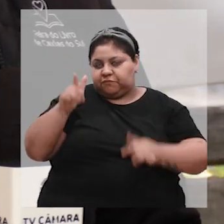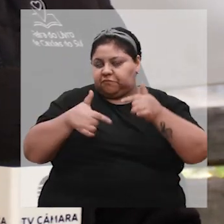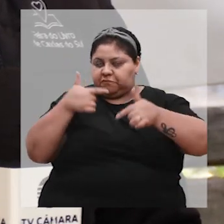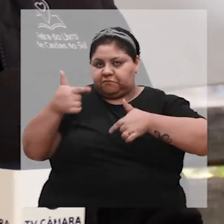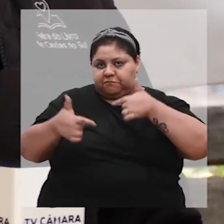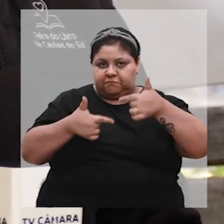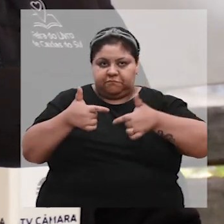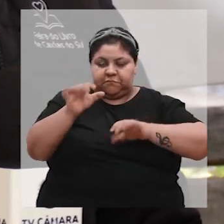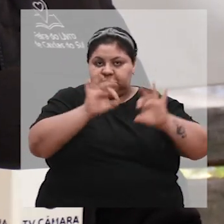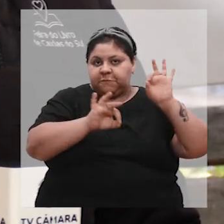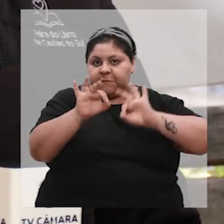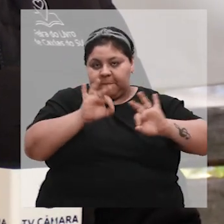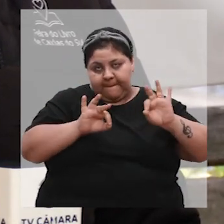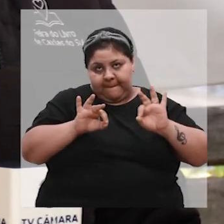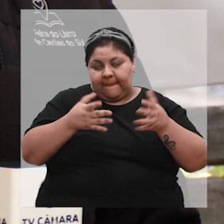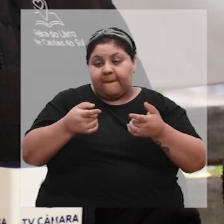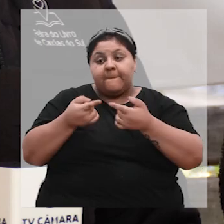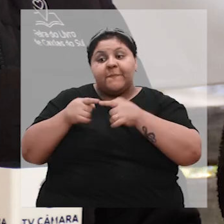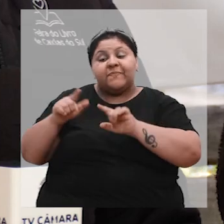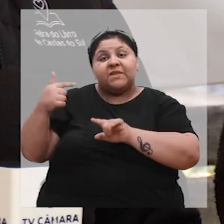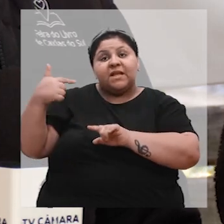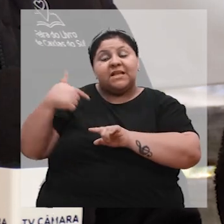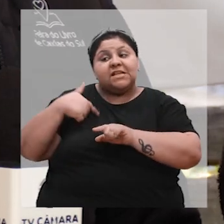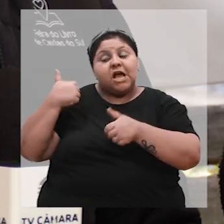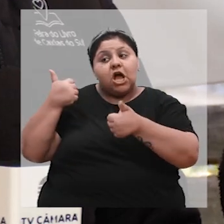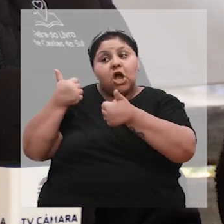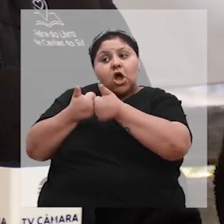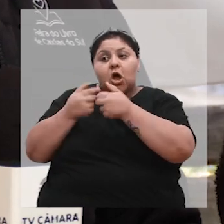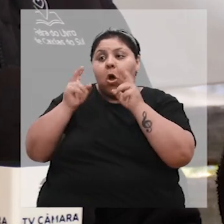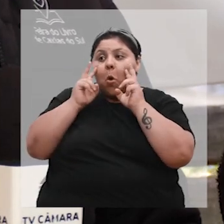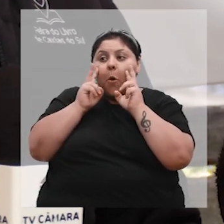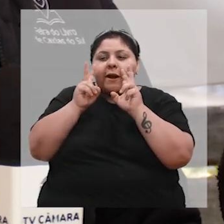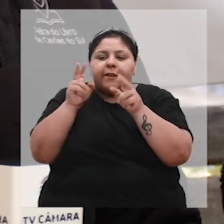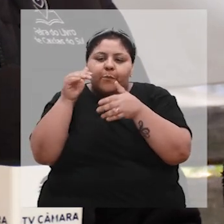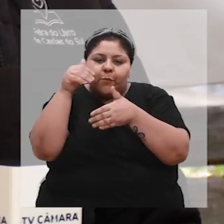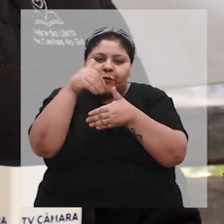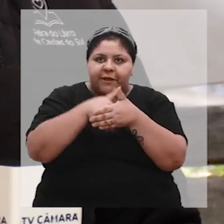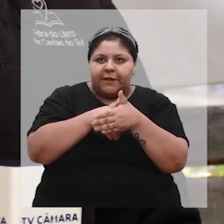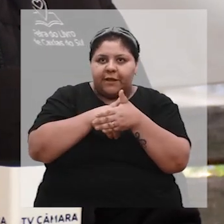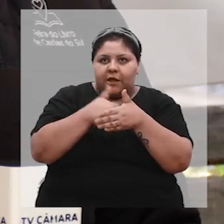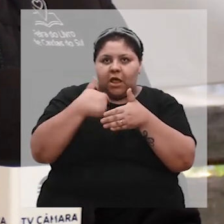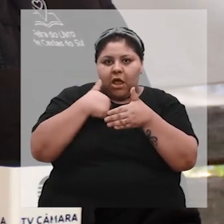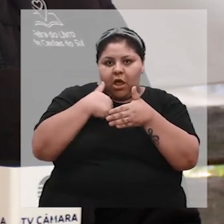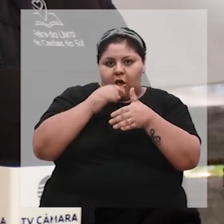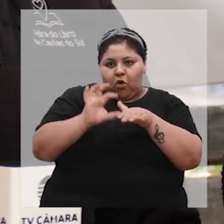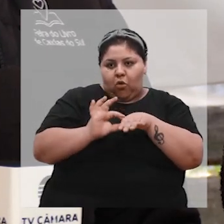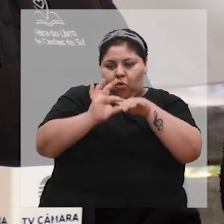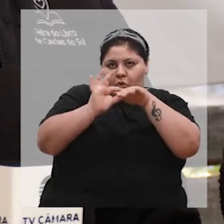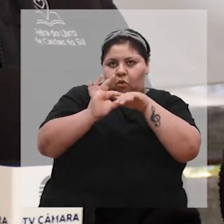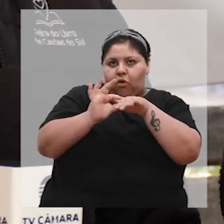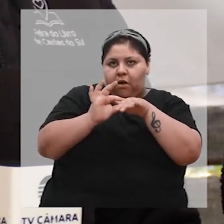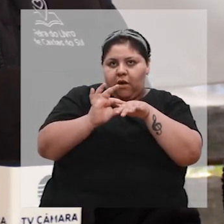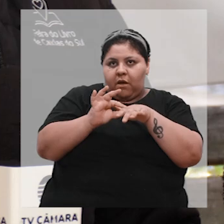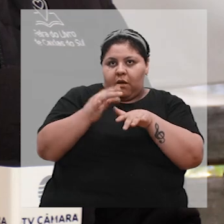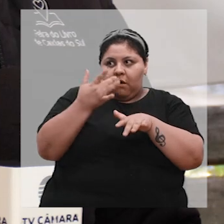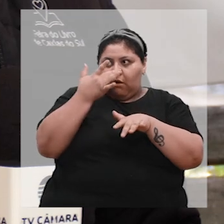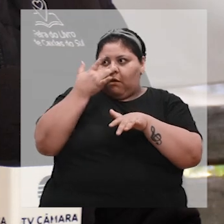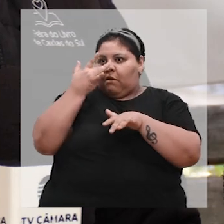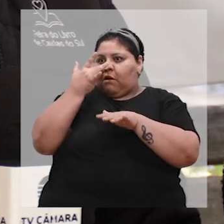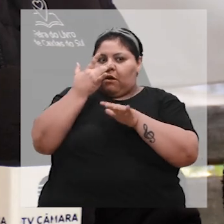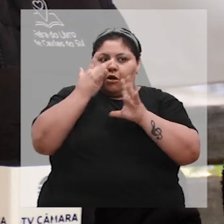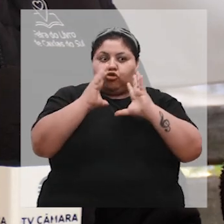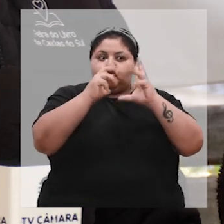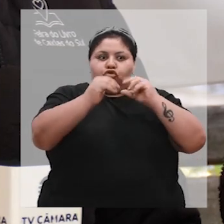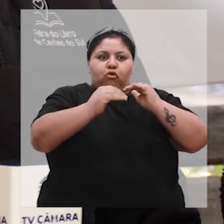que é do trabalho da organização, mas eu estive um pouco olhando por dentro quando fui patrona e é impressionante tudo que